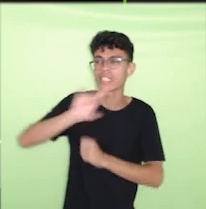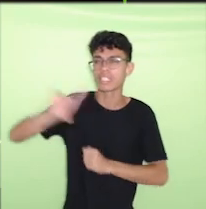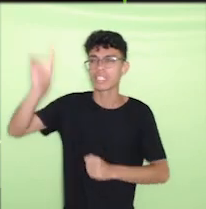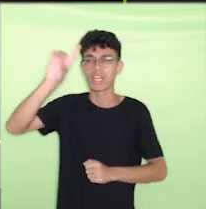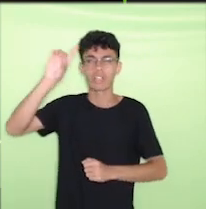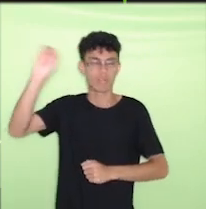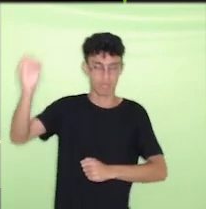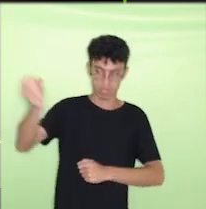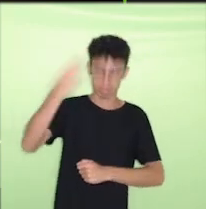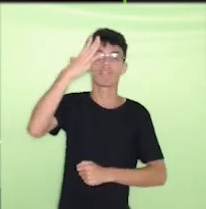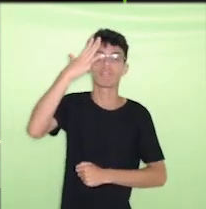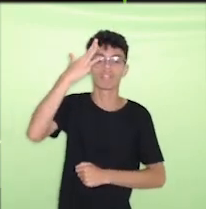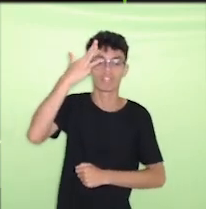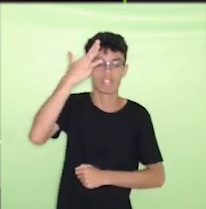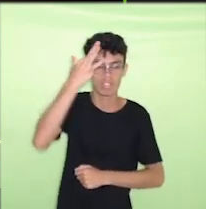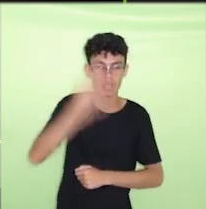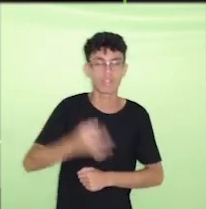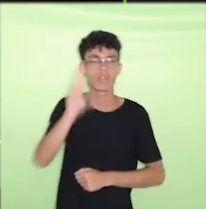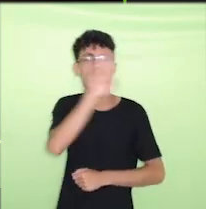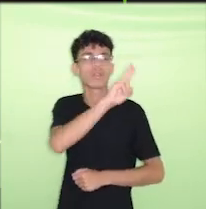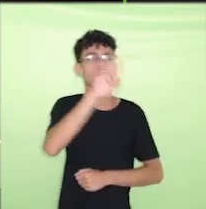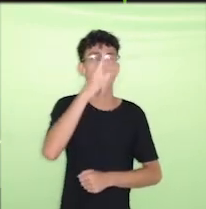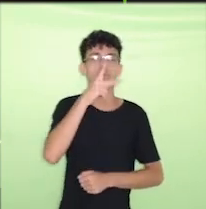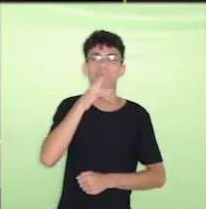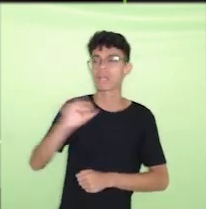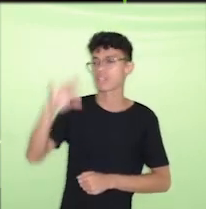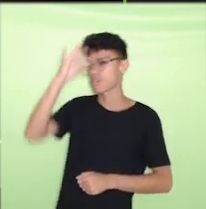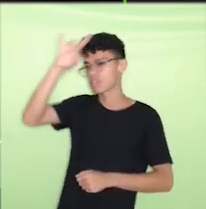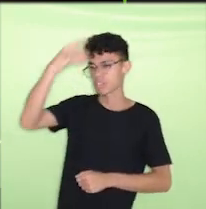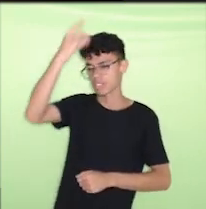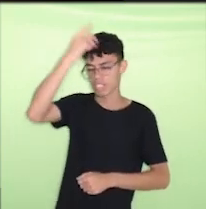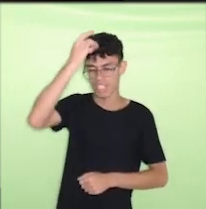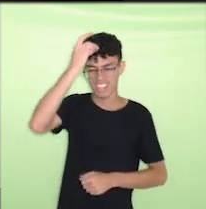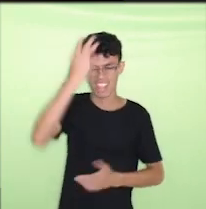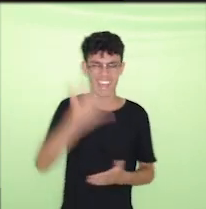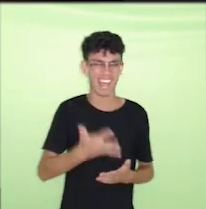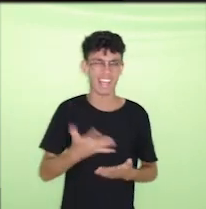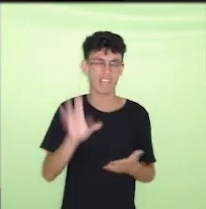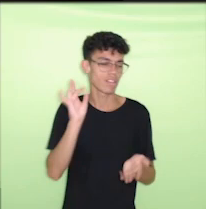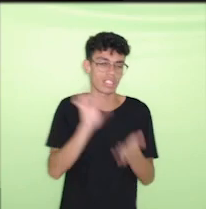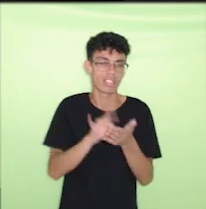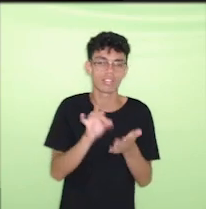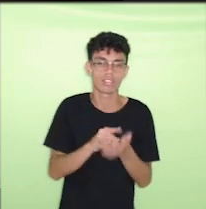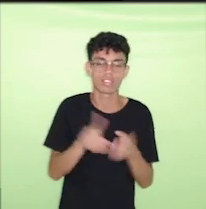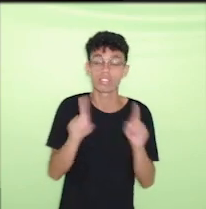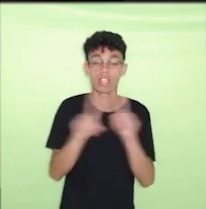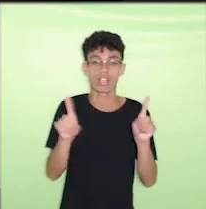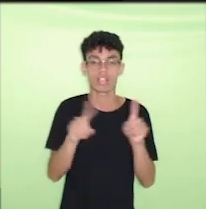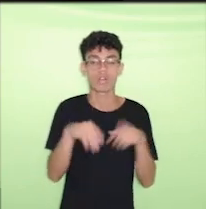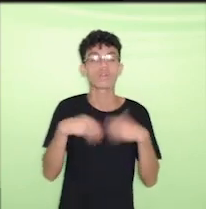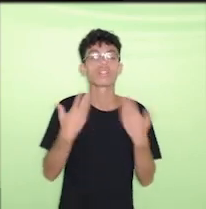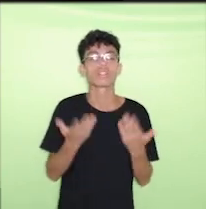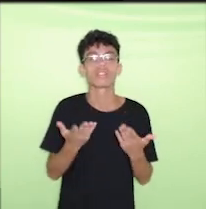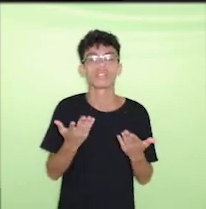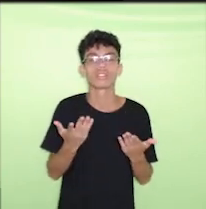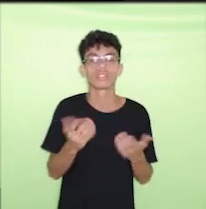entender. Em nome do Pai, do Filho e do Espírito Santo. Isso também não é verdade. O que, Senhor?